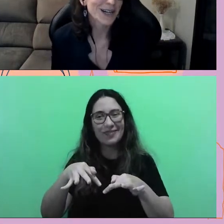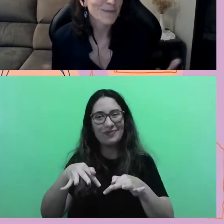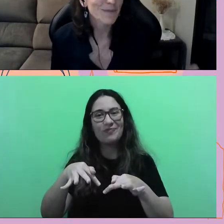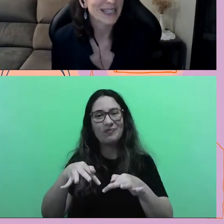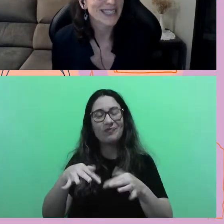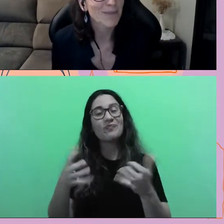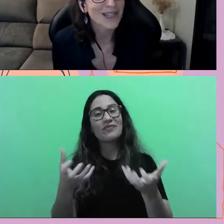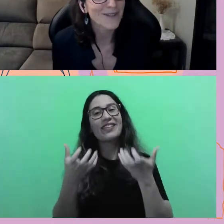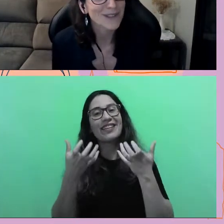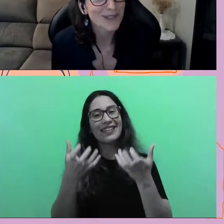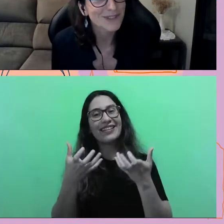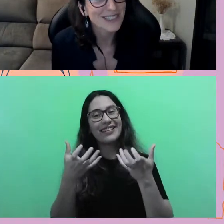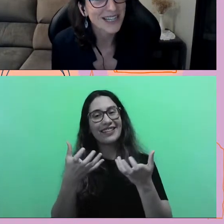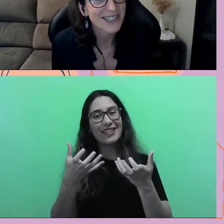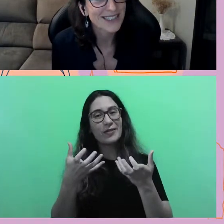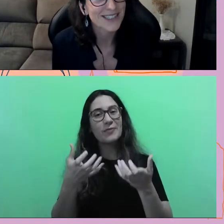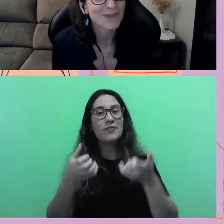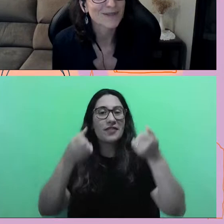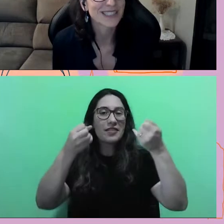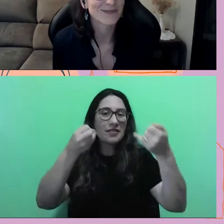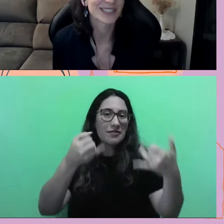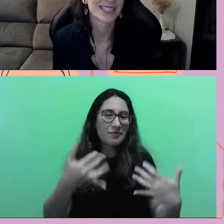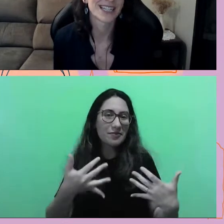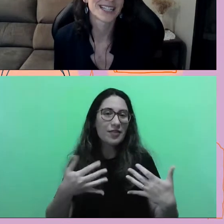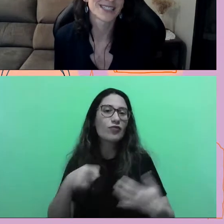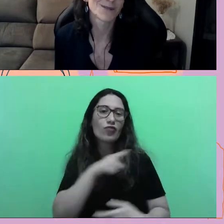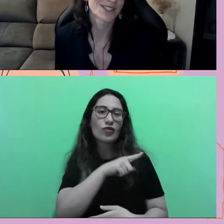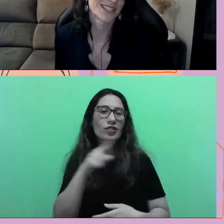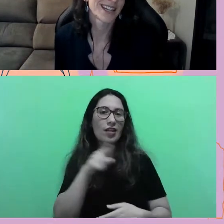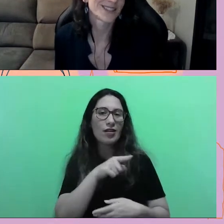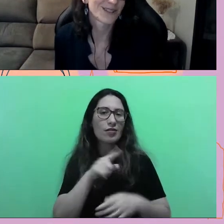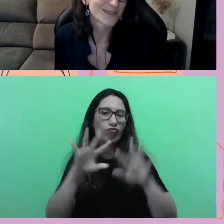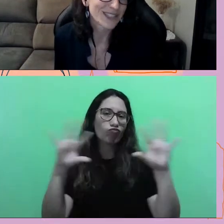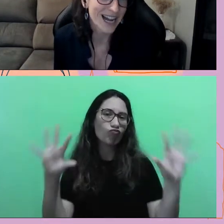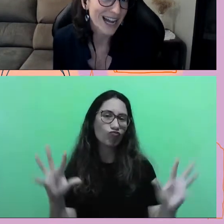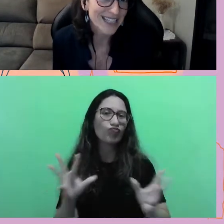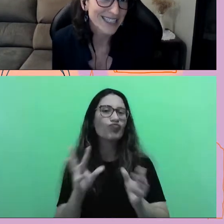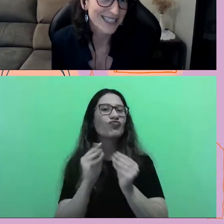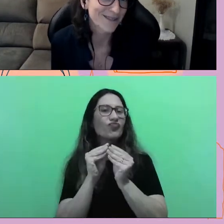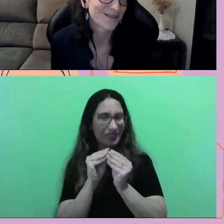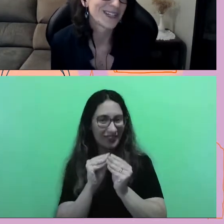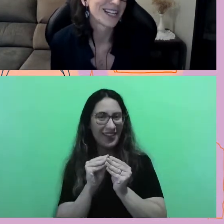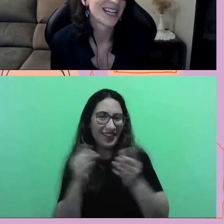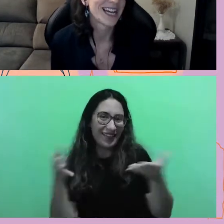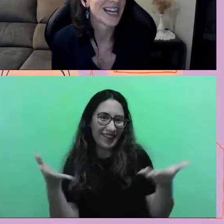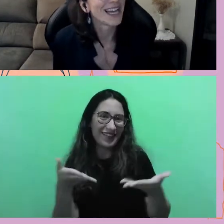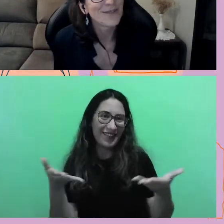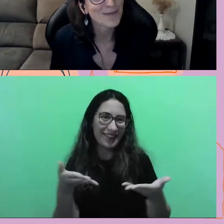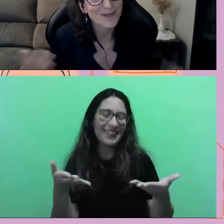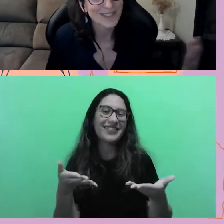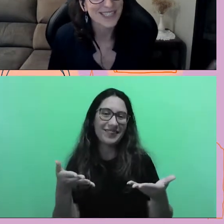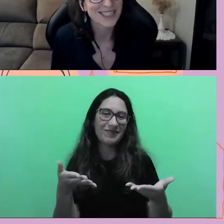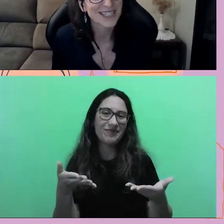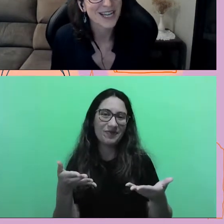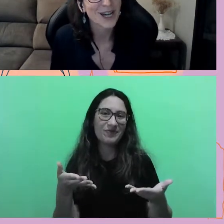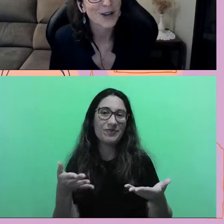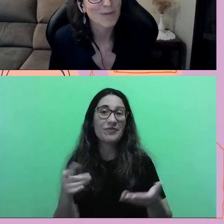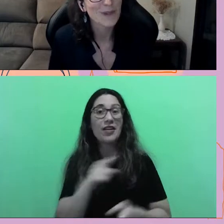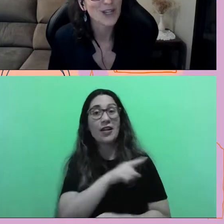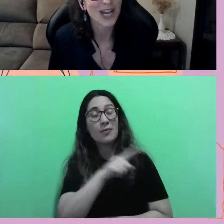queria passar a palavra para vocês aí, para vocês fazerem as considerações finais, então, enfim, para